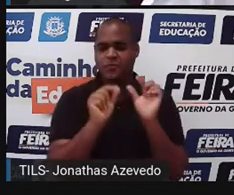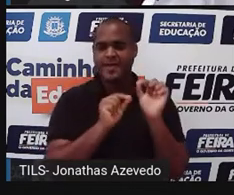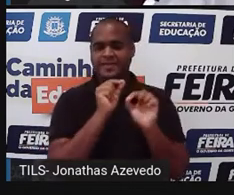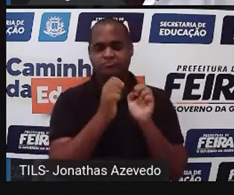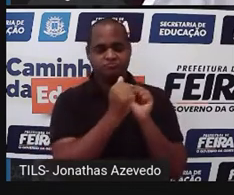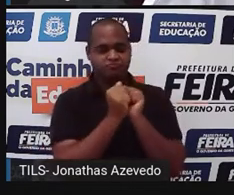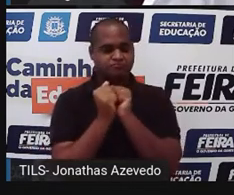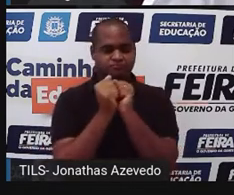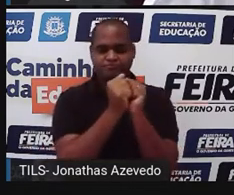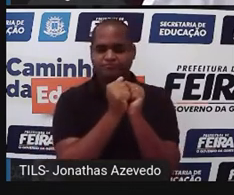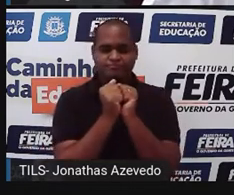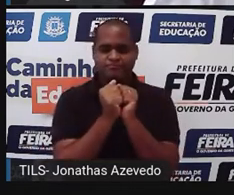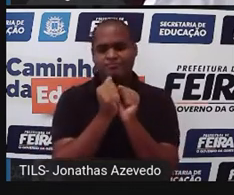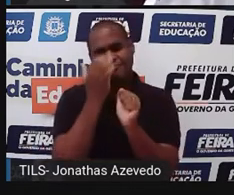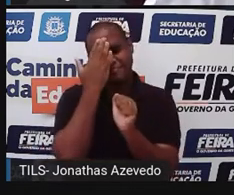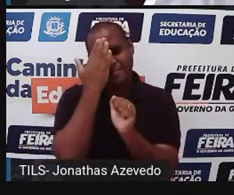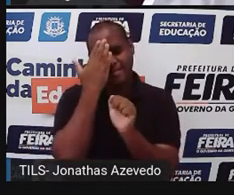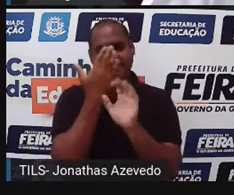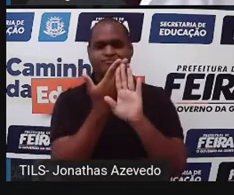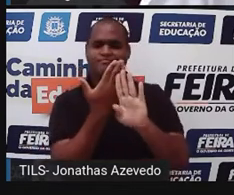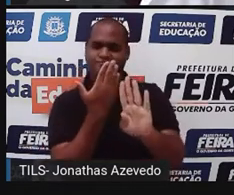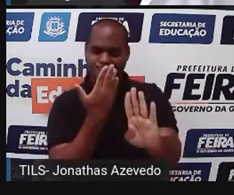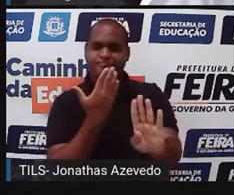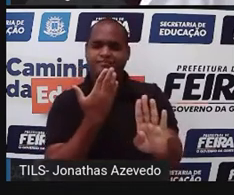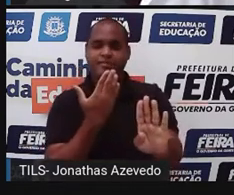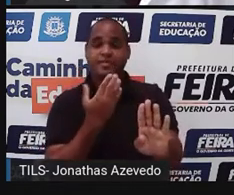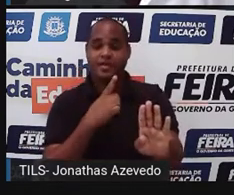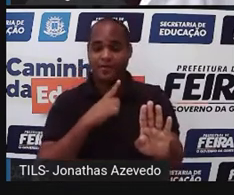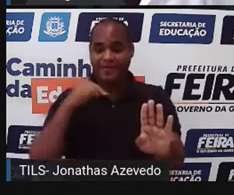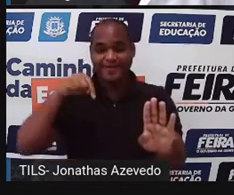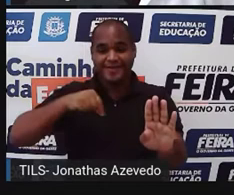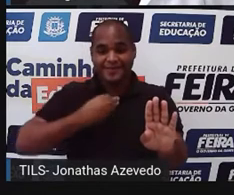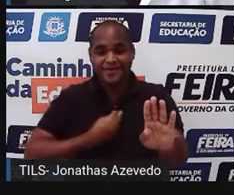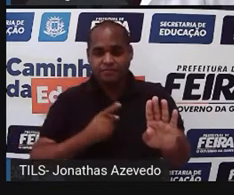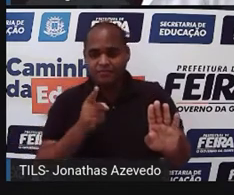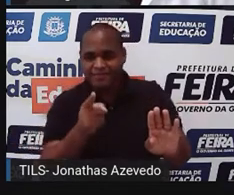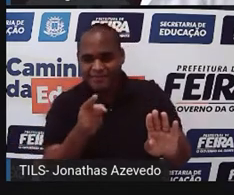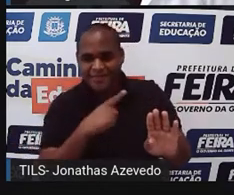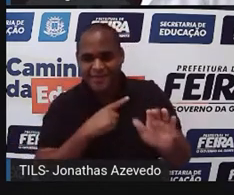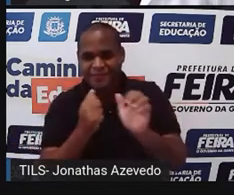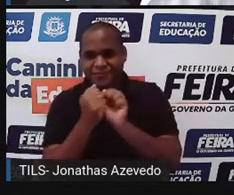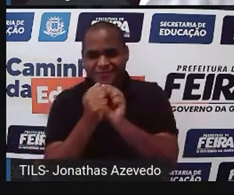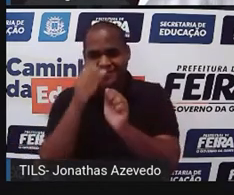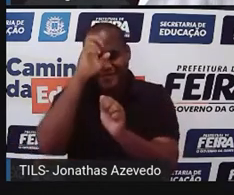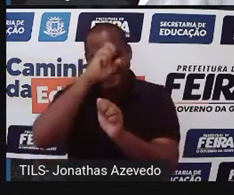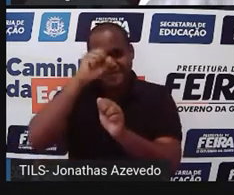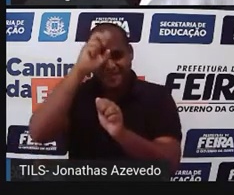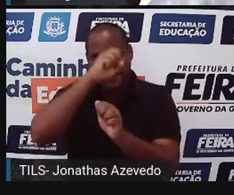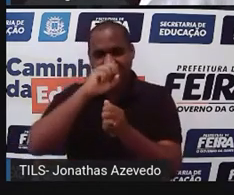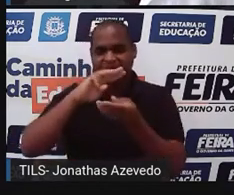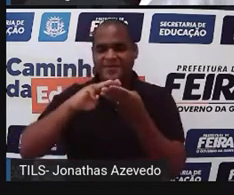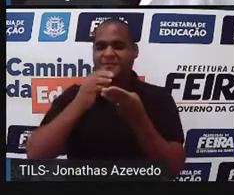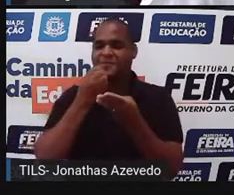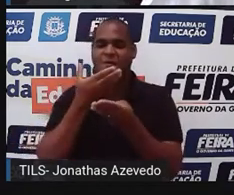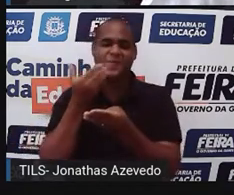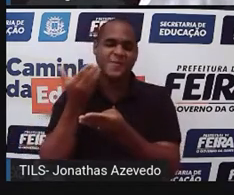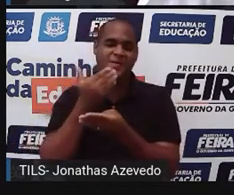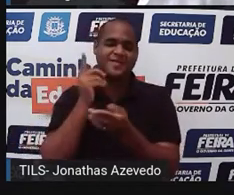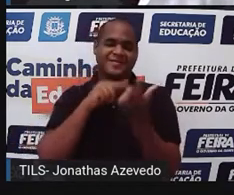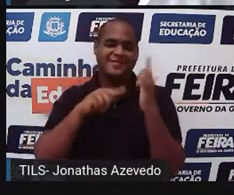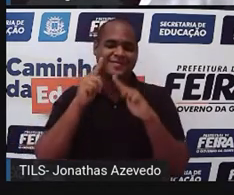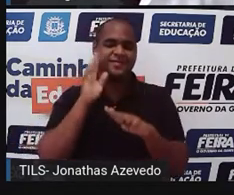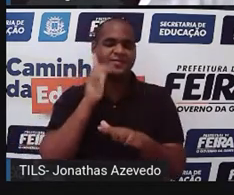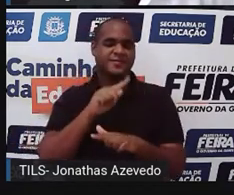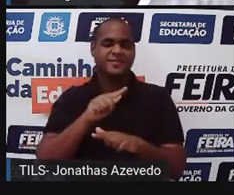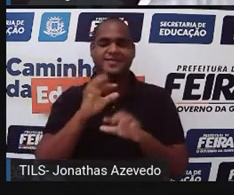juntos ainda que separados hahaha eu aqui você aí vamos aprender matemática do jeito mais bacana que a gente